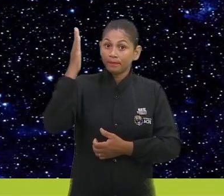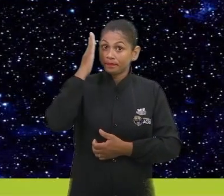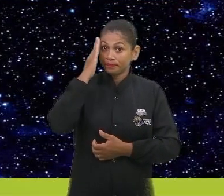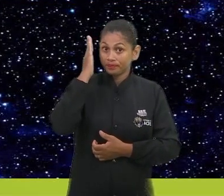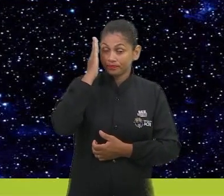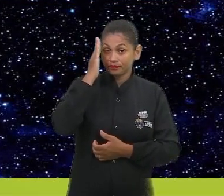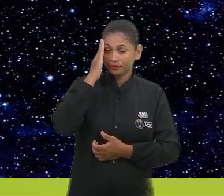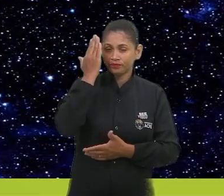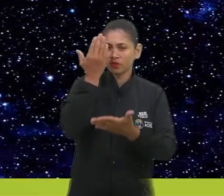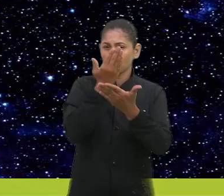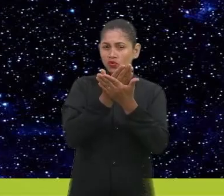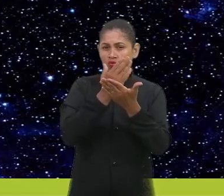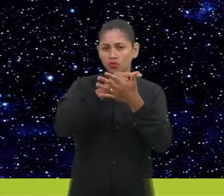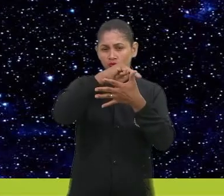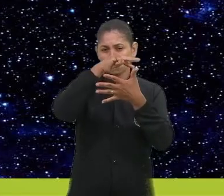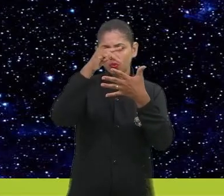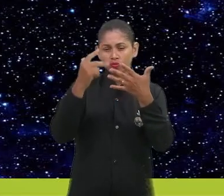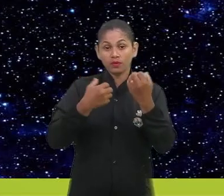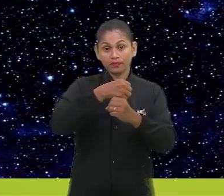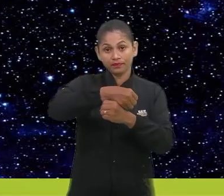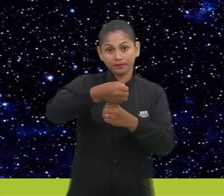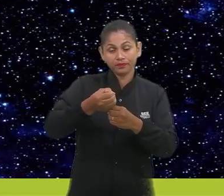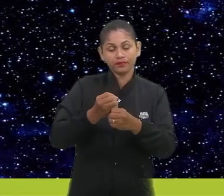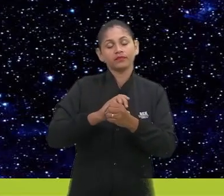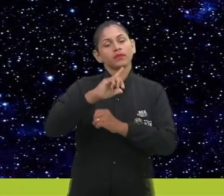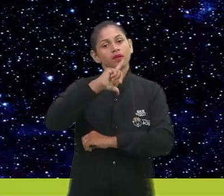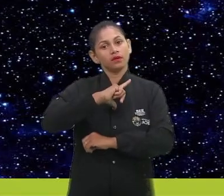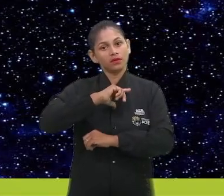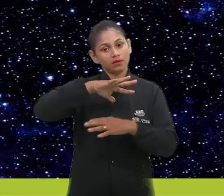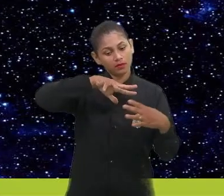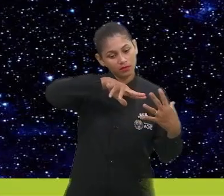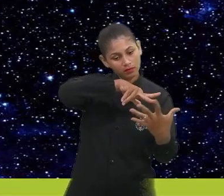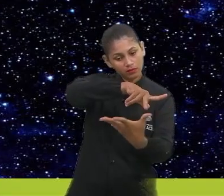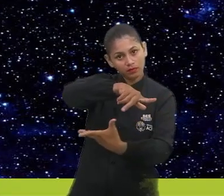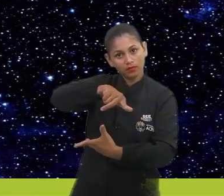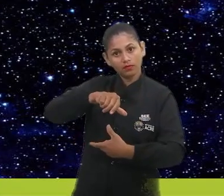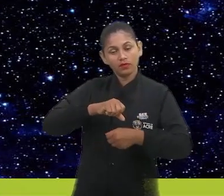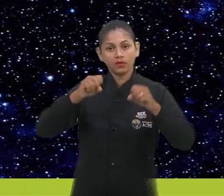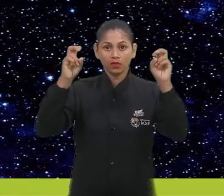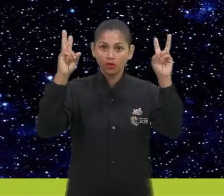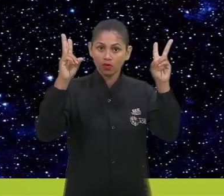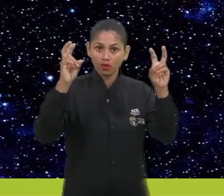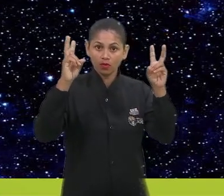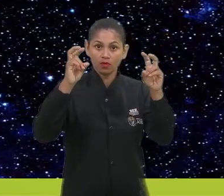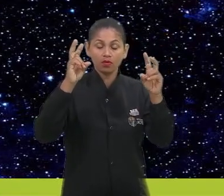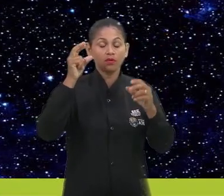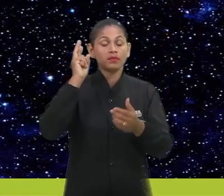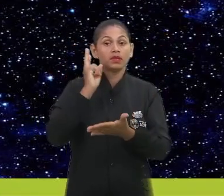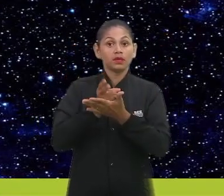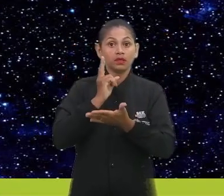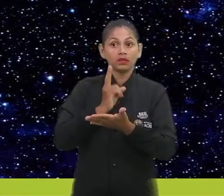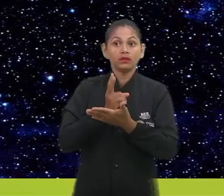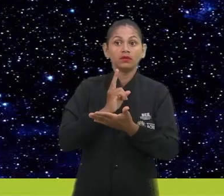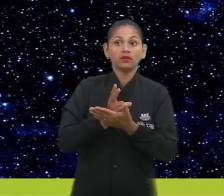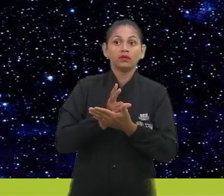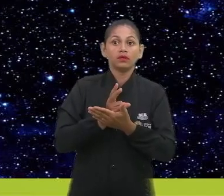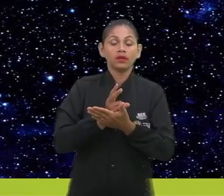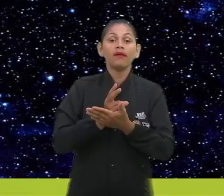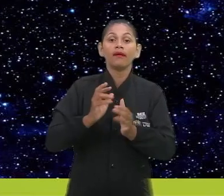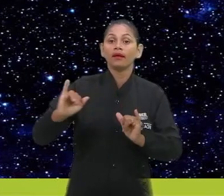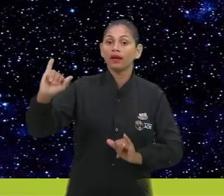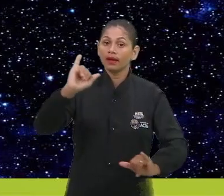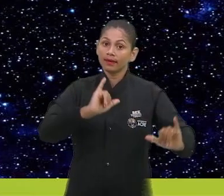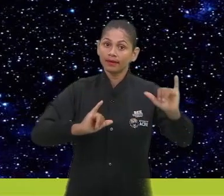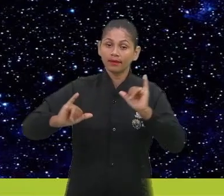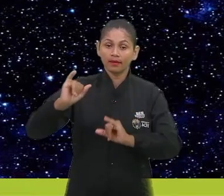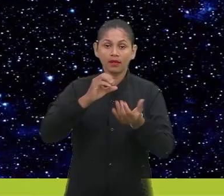ela vai estudar as diversas moléculas que tem no universo, um dos temas mais abordados na astroquímica é a química orgânica